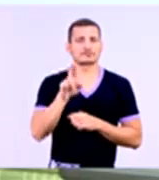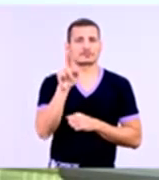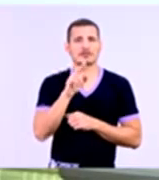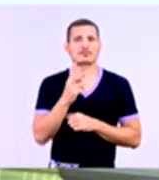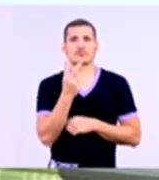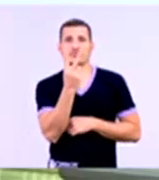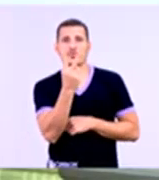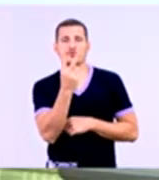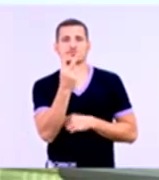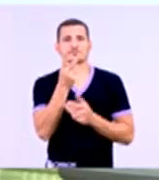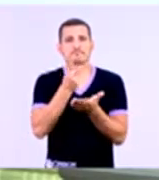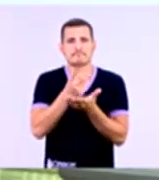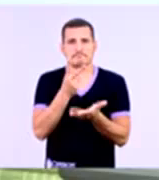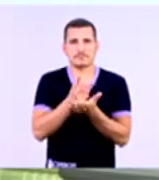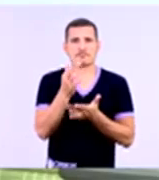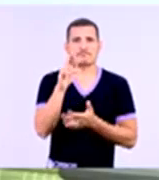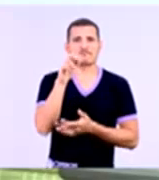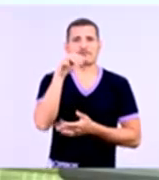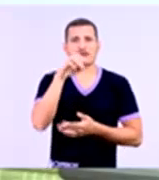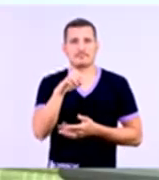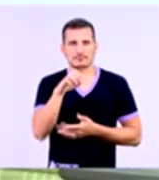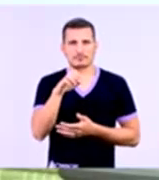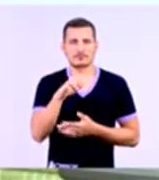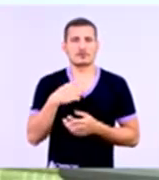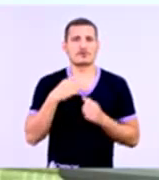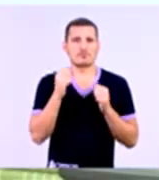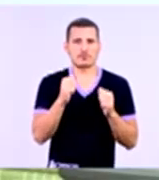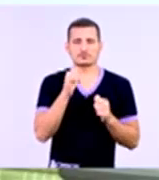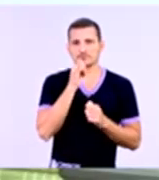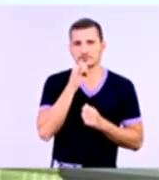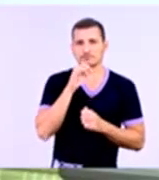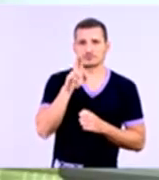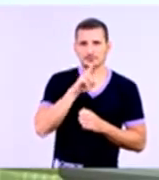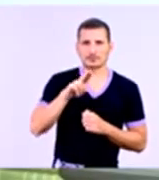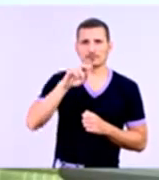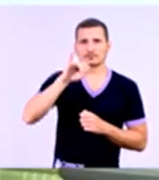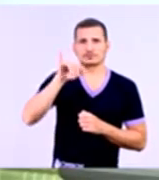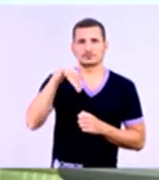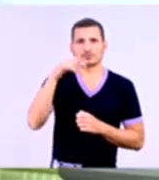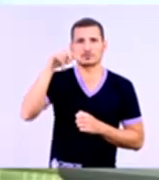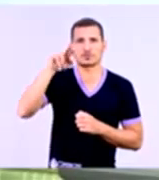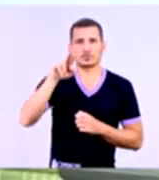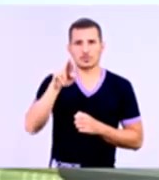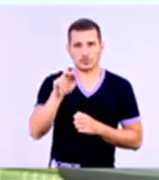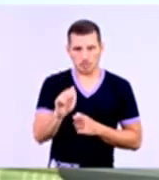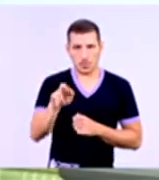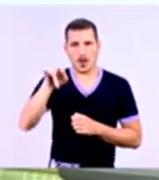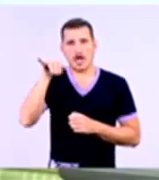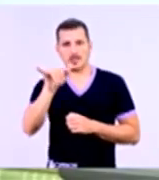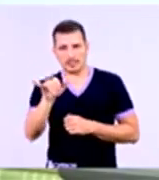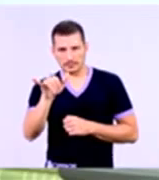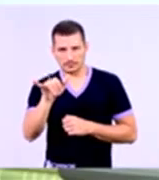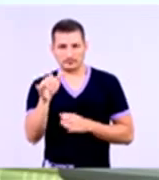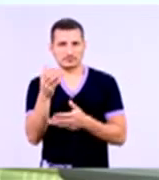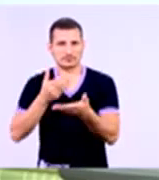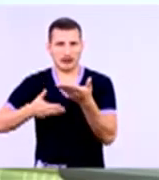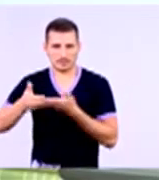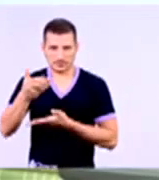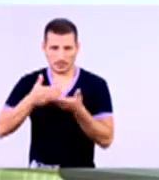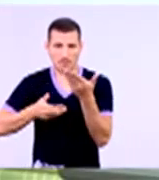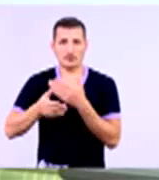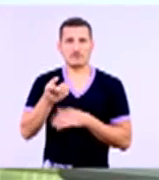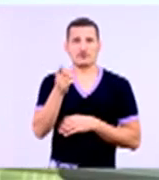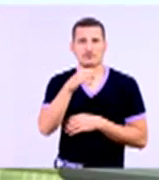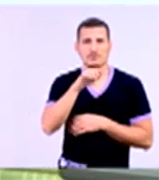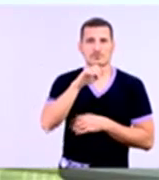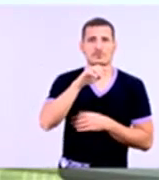o mesmo fim. Eu posso, por exemplo, utilizar jQuery para o fim de iteração e posso utilizar Bootstrap para o fim